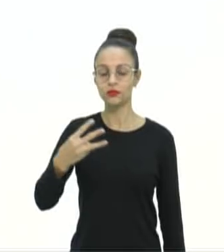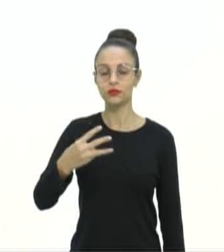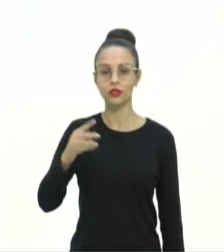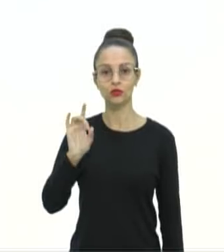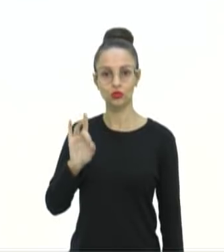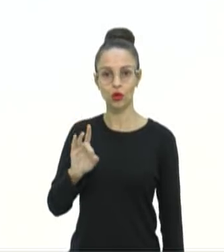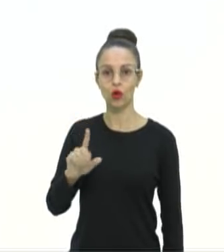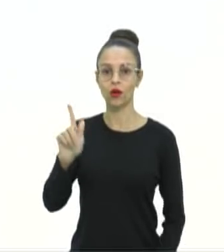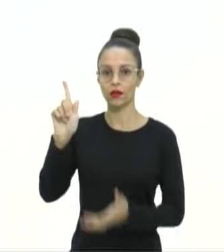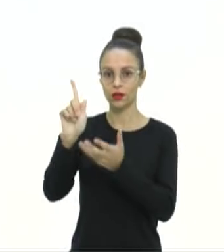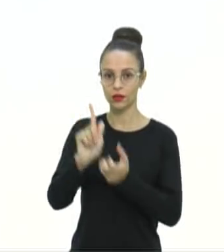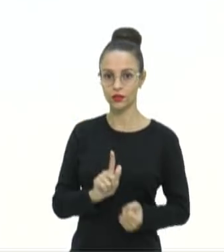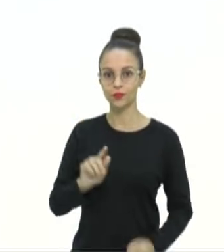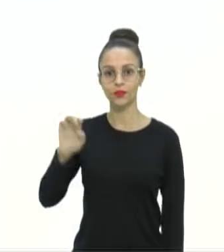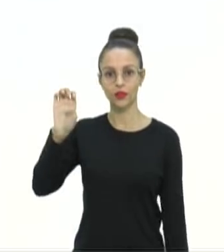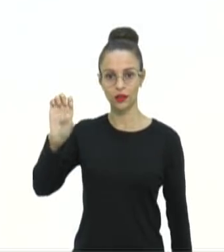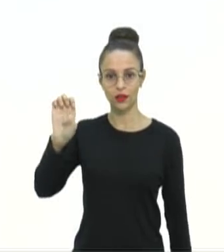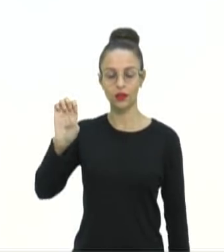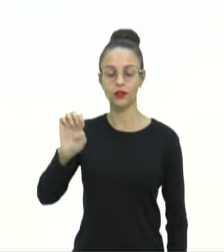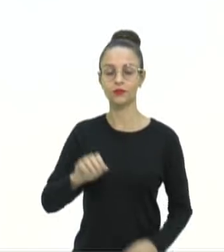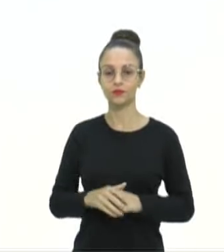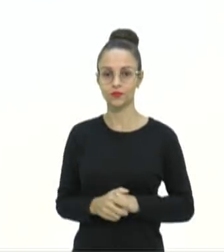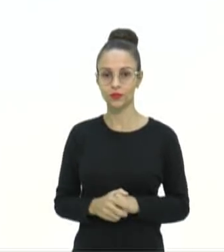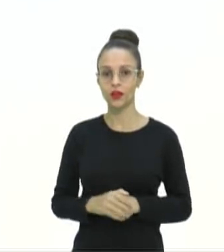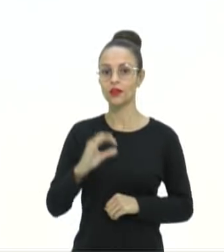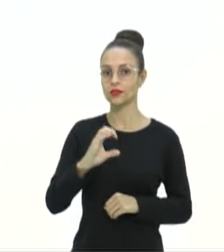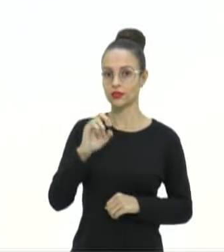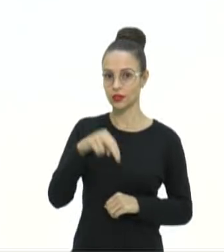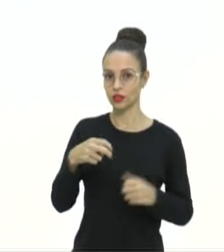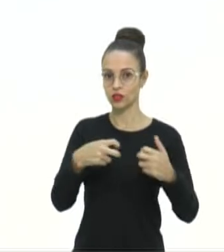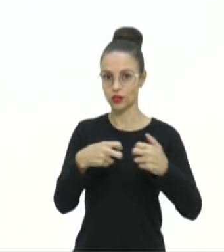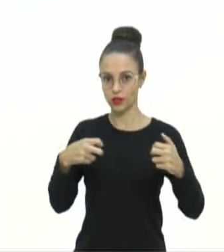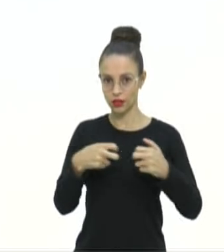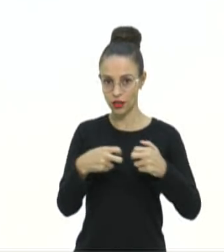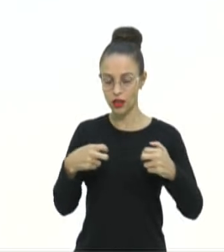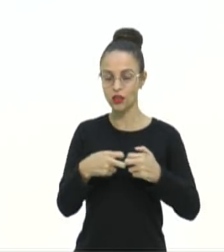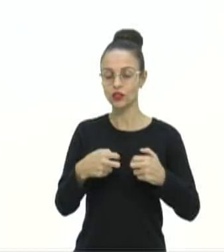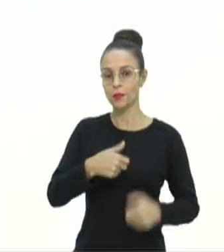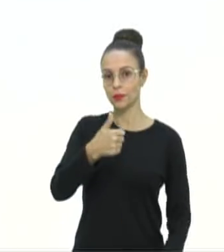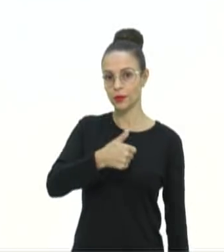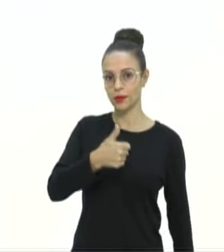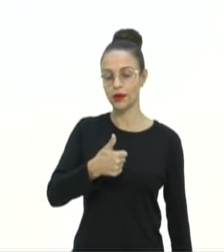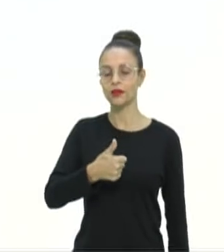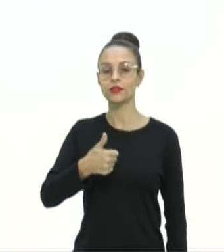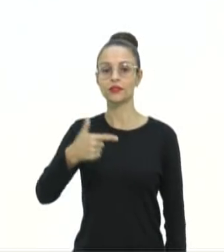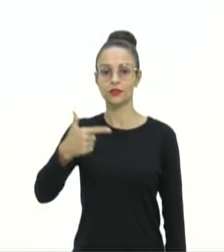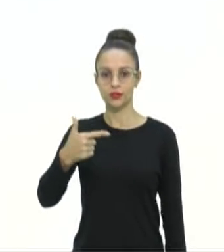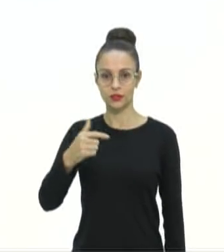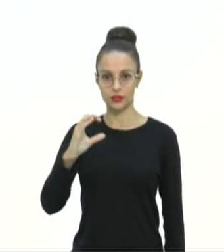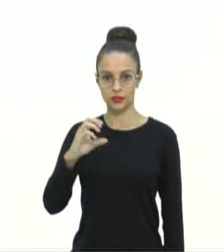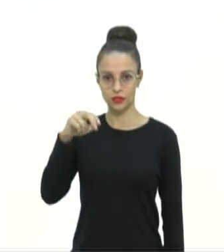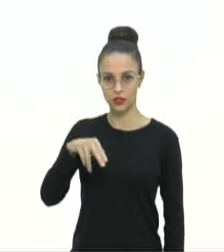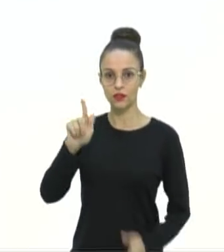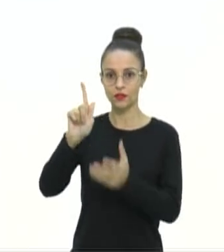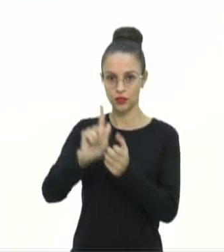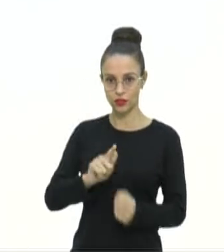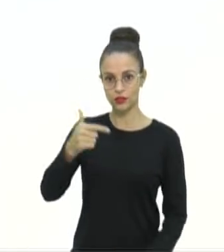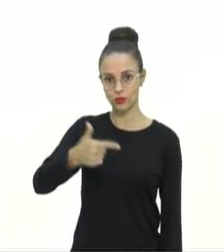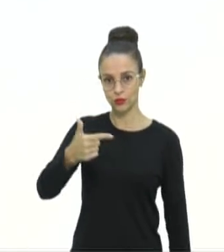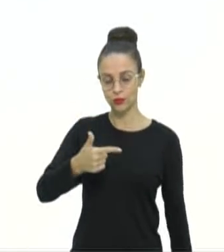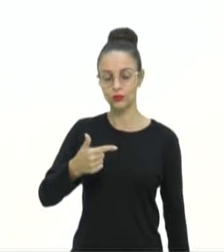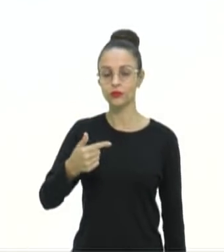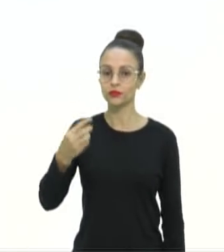apenas gravitacional. E item E, nós teríamos cinética e elástica na primeira figura, cinética e gravitacional na segunda figura